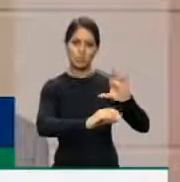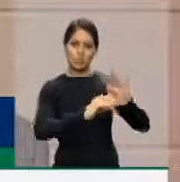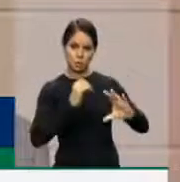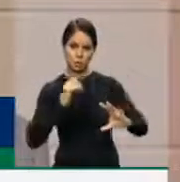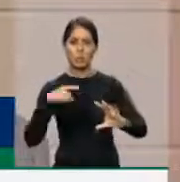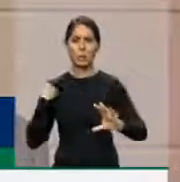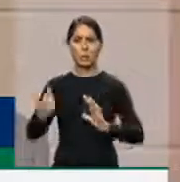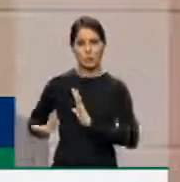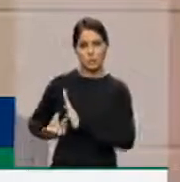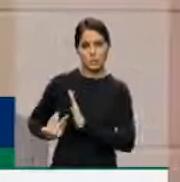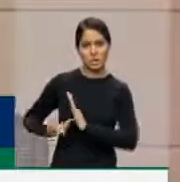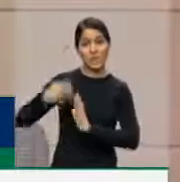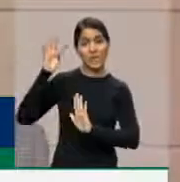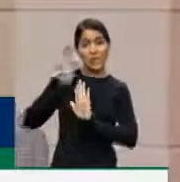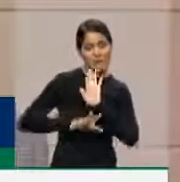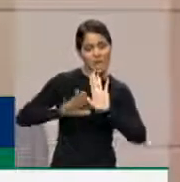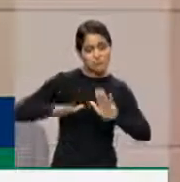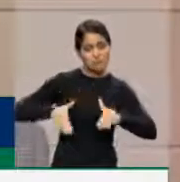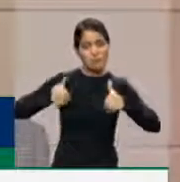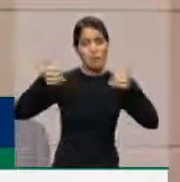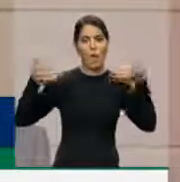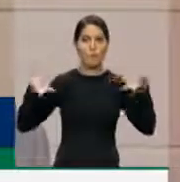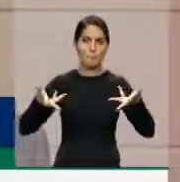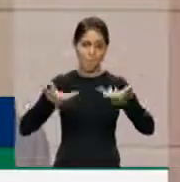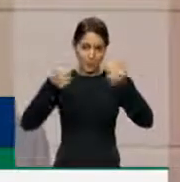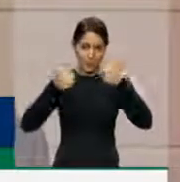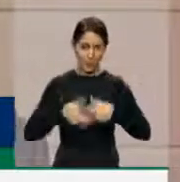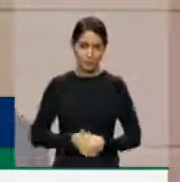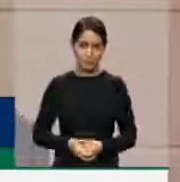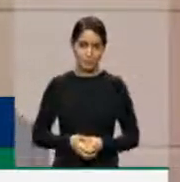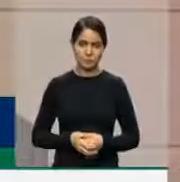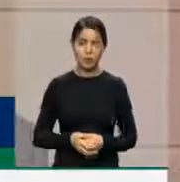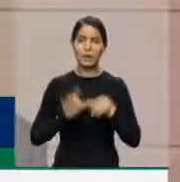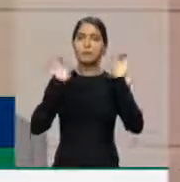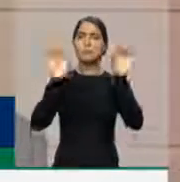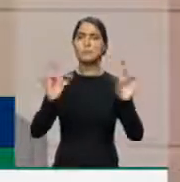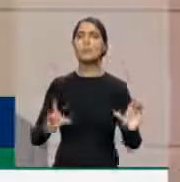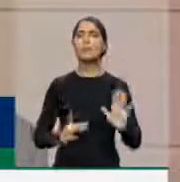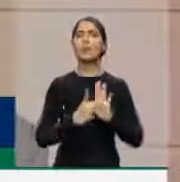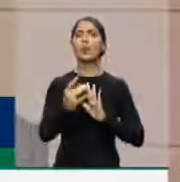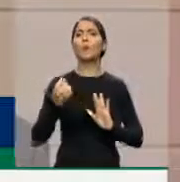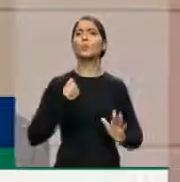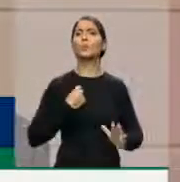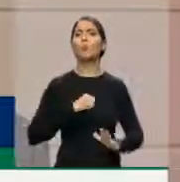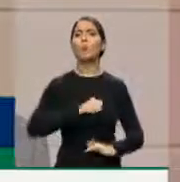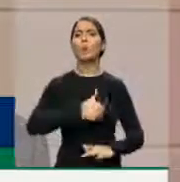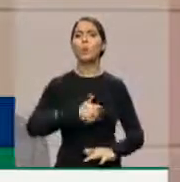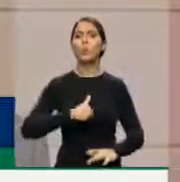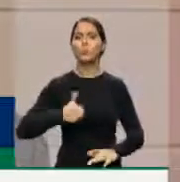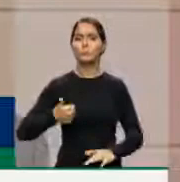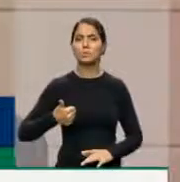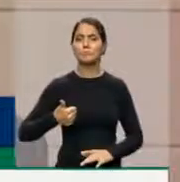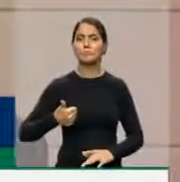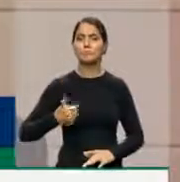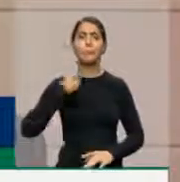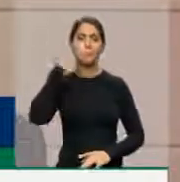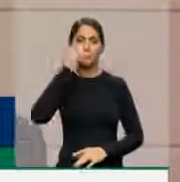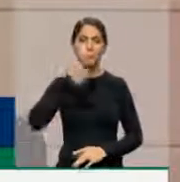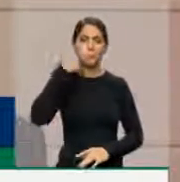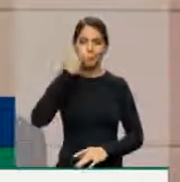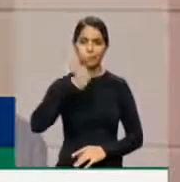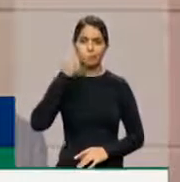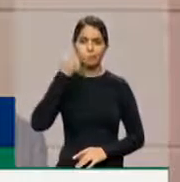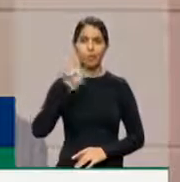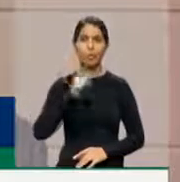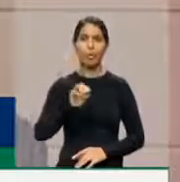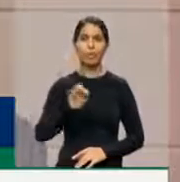porque são emendas que aperfeiçoam o projeto. Em especial, destacaria a emenda de número 11 do senador